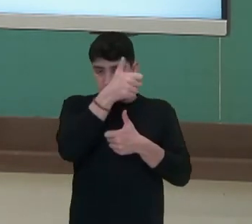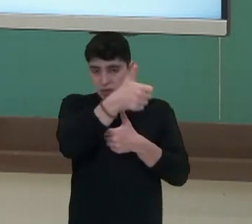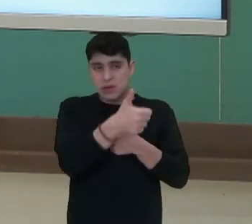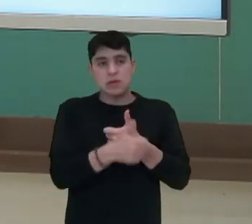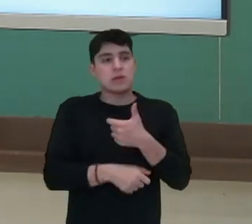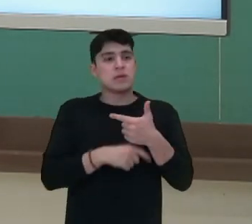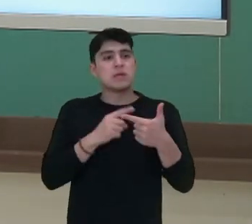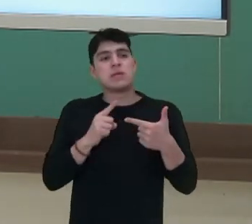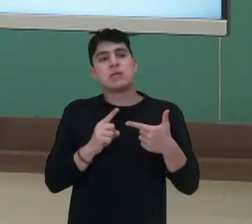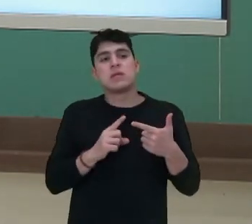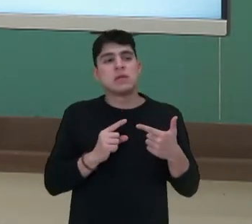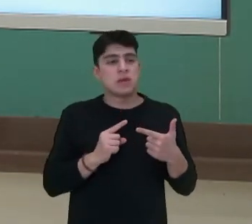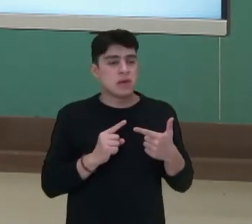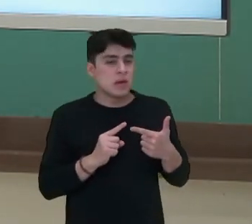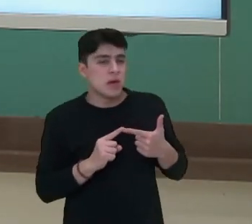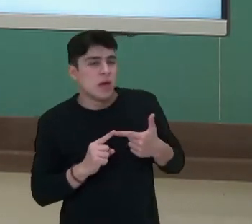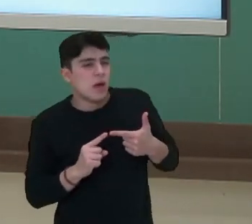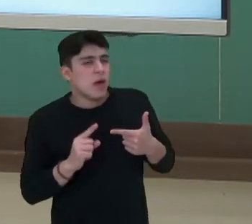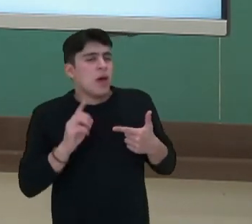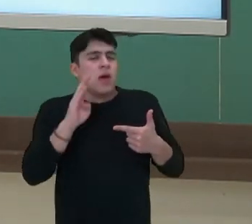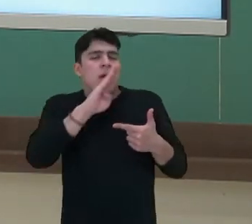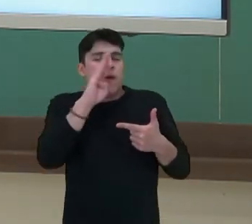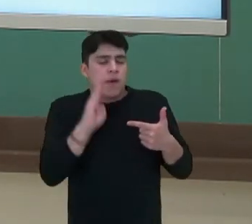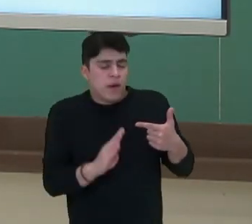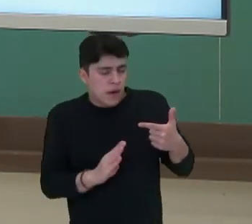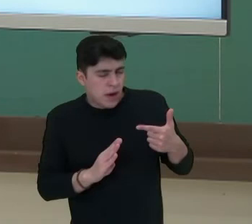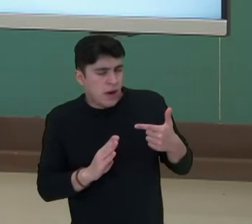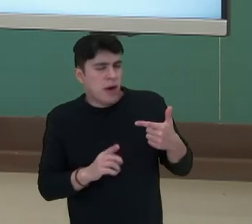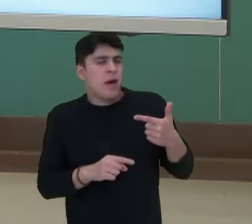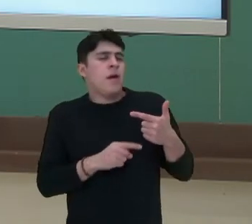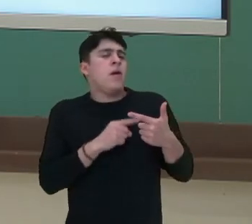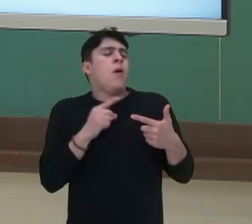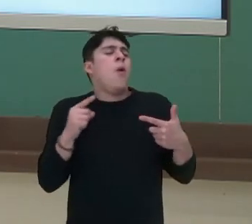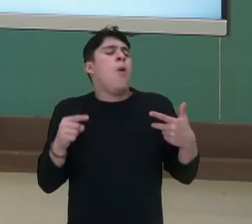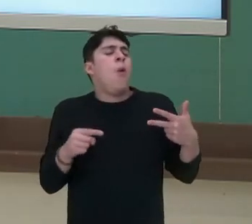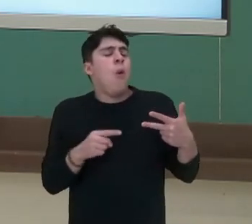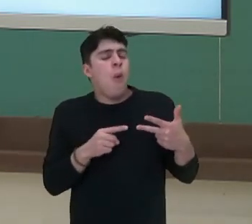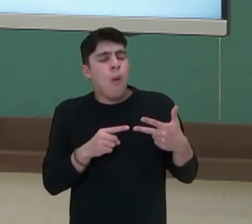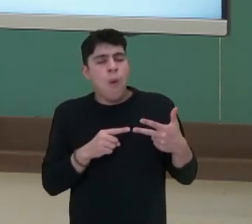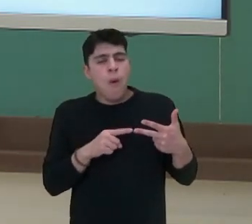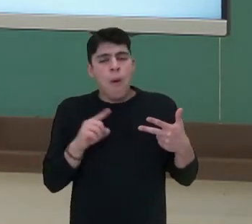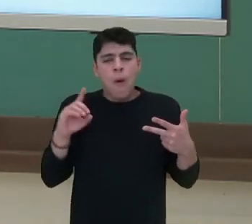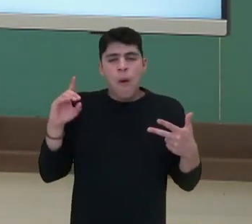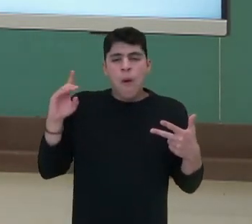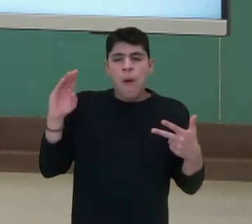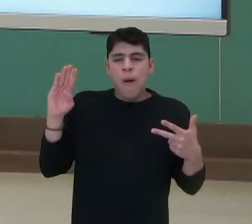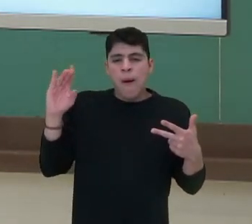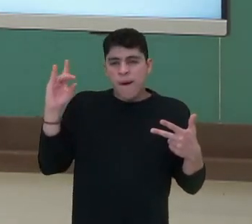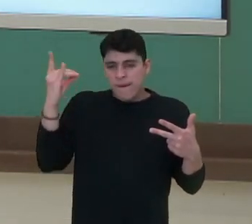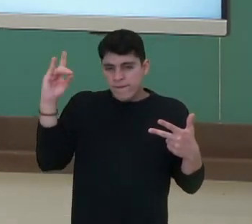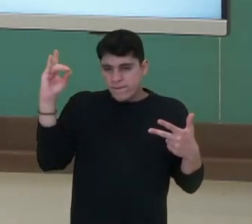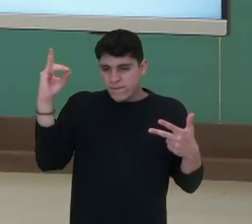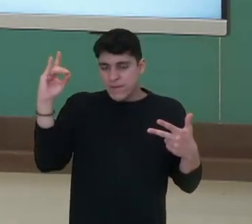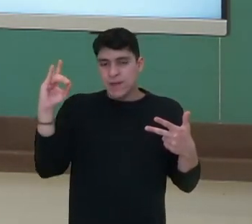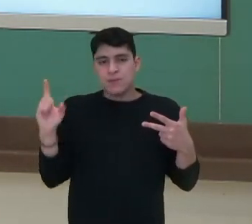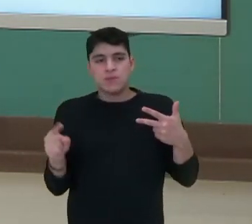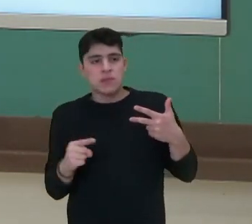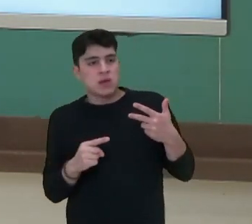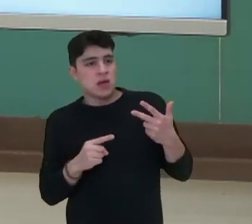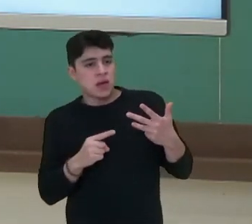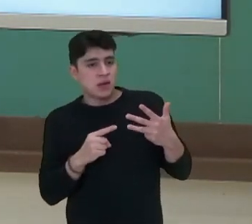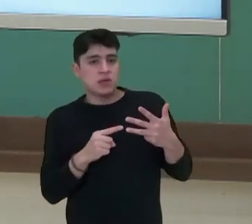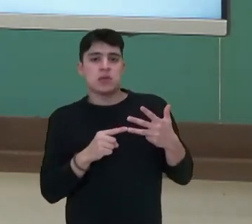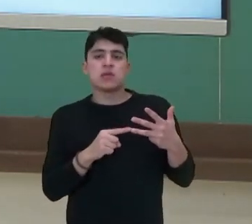pegar o Brasil aqui com 0,765. A Bolívia, né, 0,718